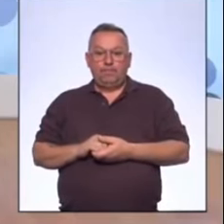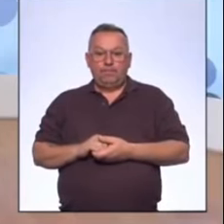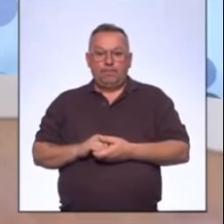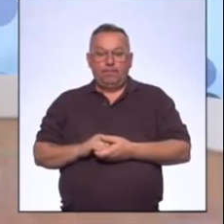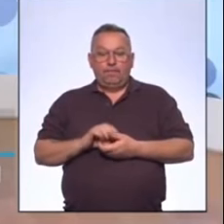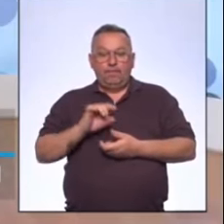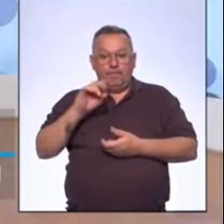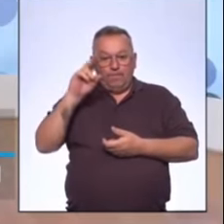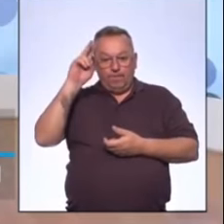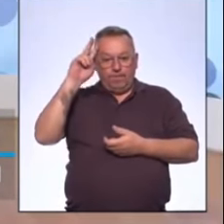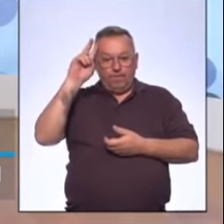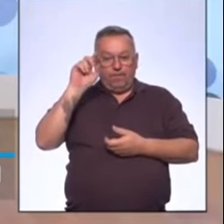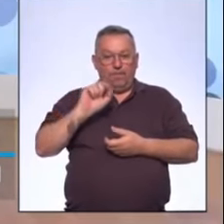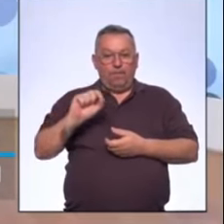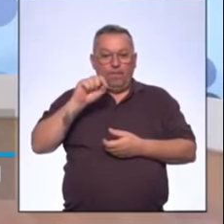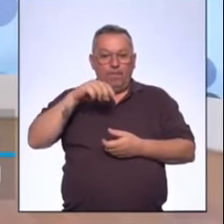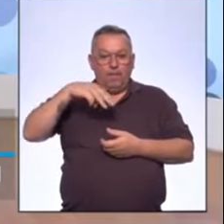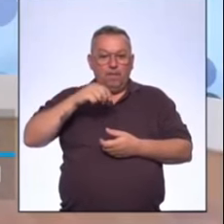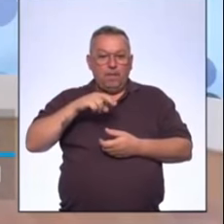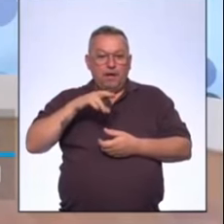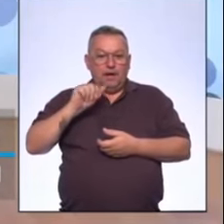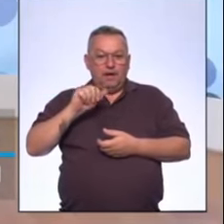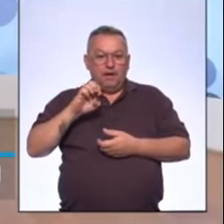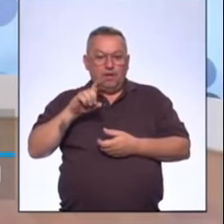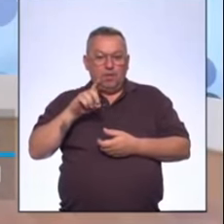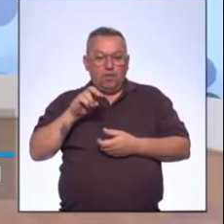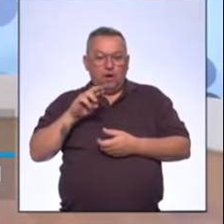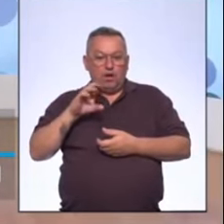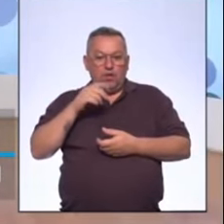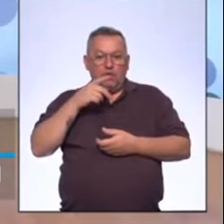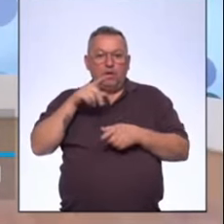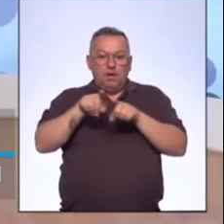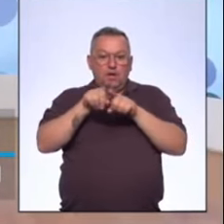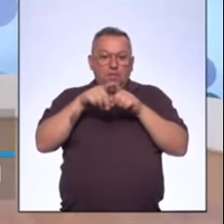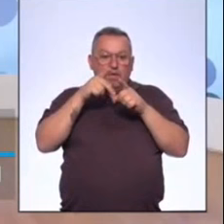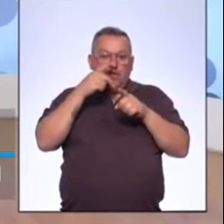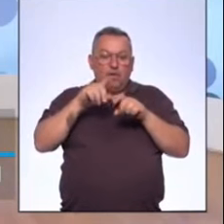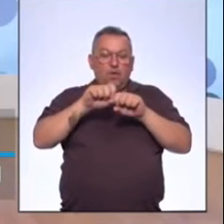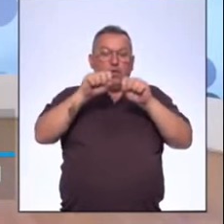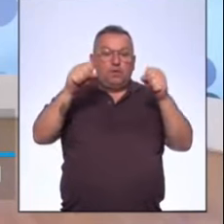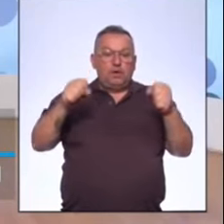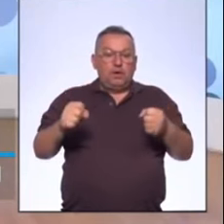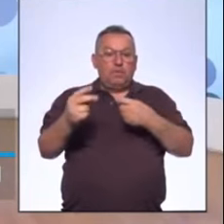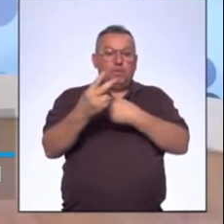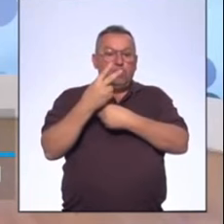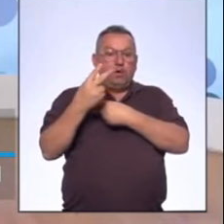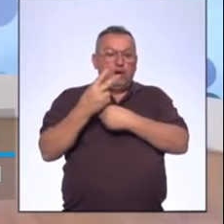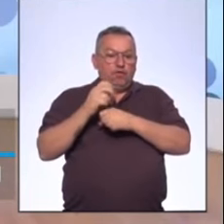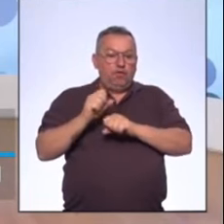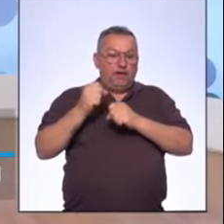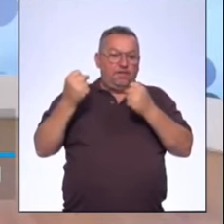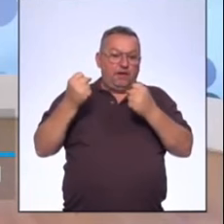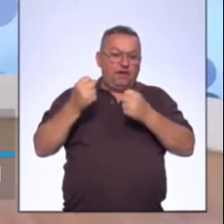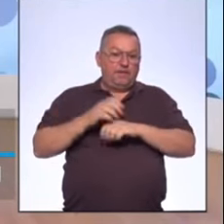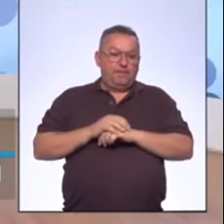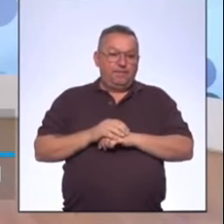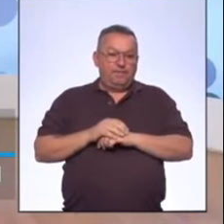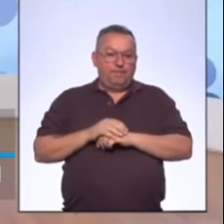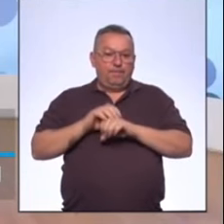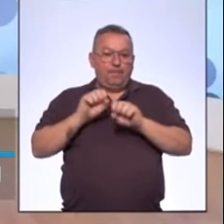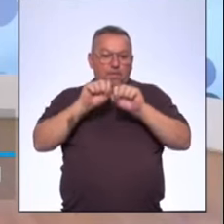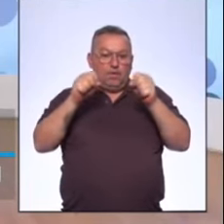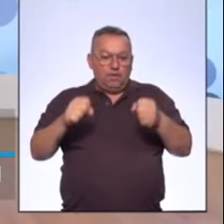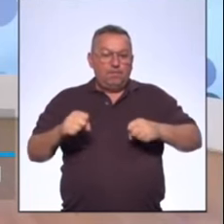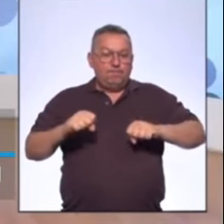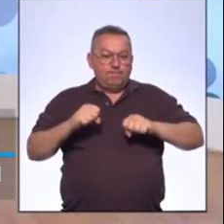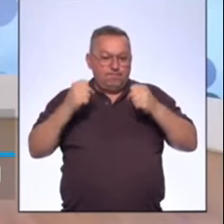Só lembrando aqui, professora Maria Eduarda falou do sistema imunológico também. Ah, viu? O sistema imunológico, isso. O Natan falou